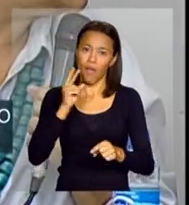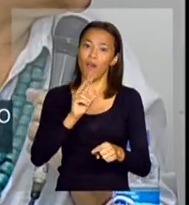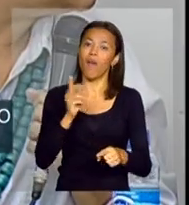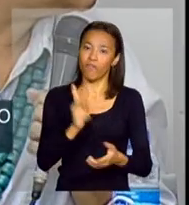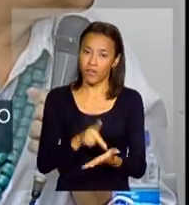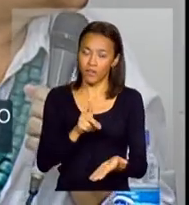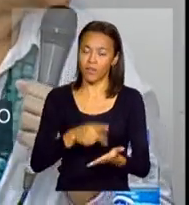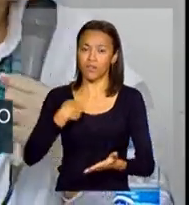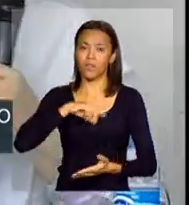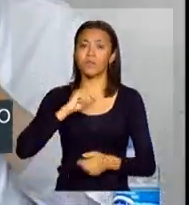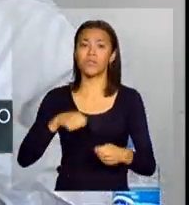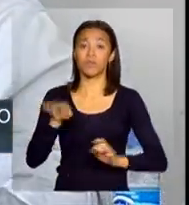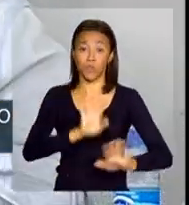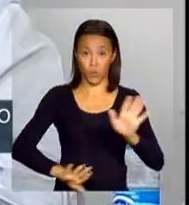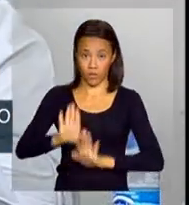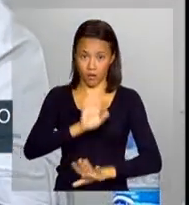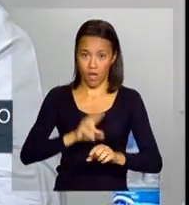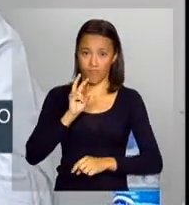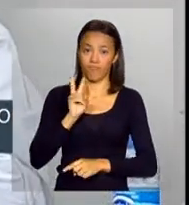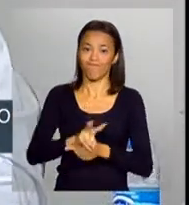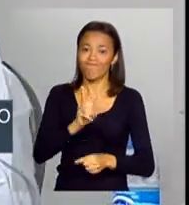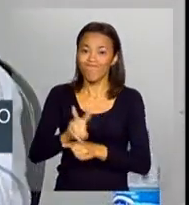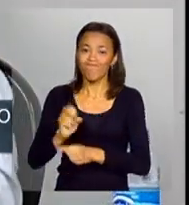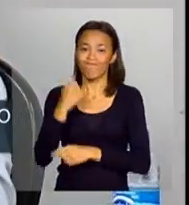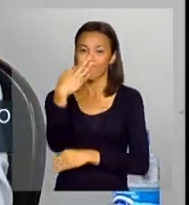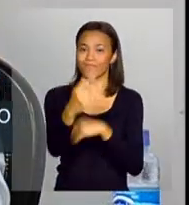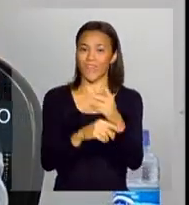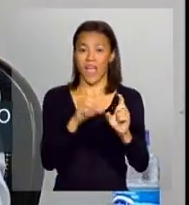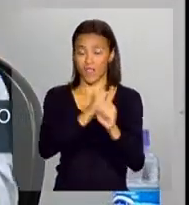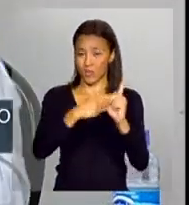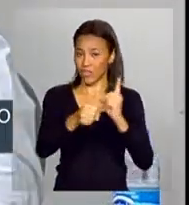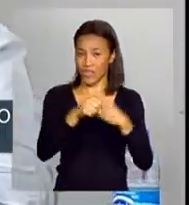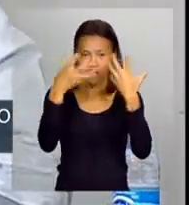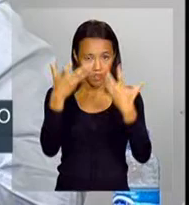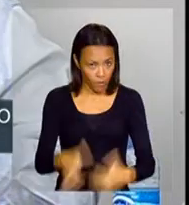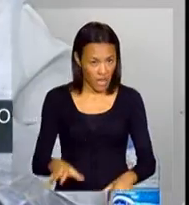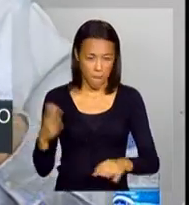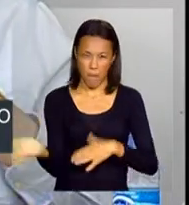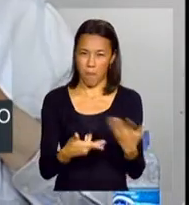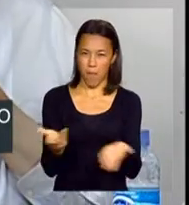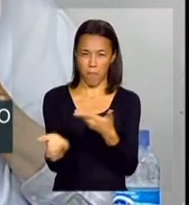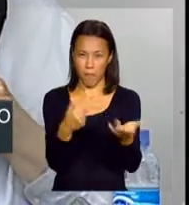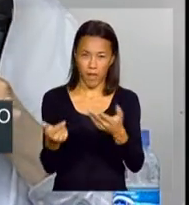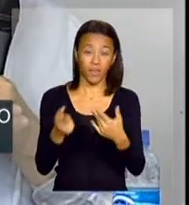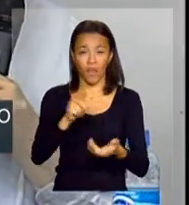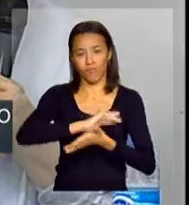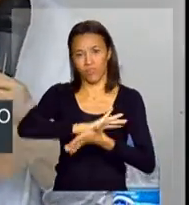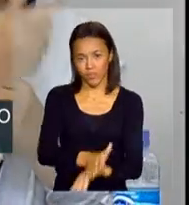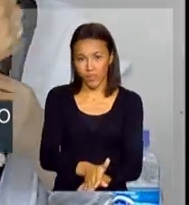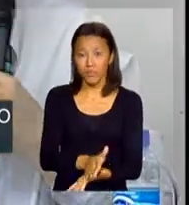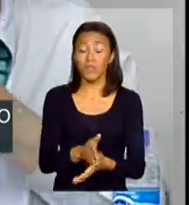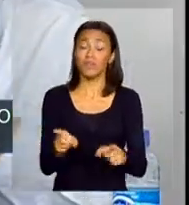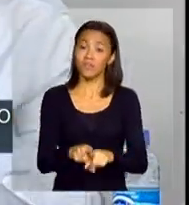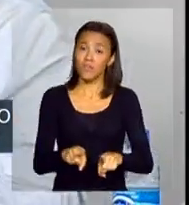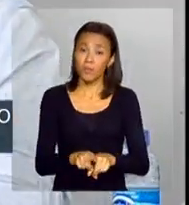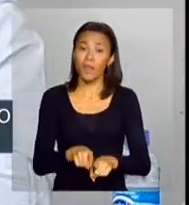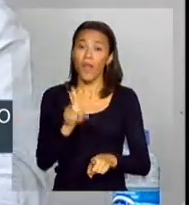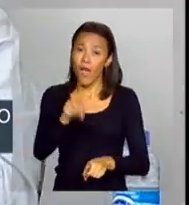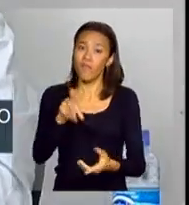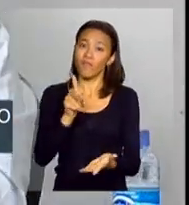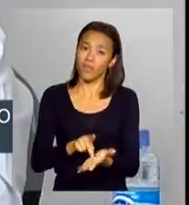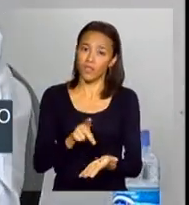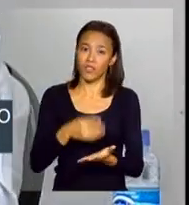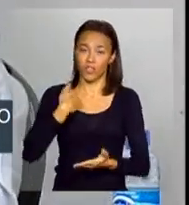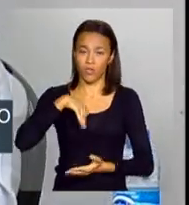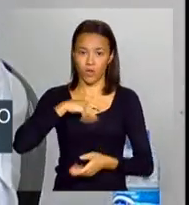proteger as florestas, que a sociedade brasileira não tolera mais o desmatamento, a irregularidade, o crime em torno do desmatamento, como também é verdadeiro que a